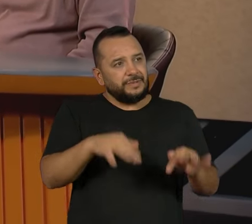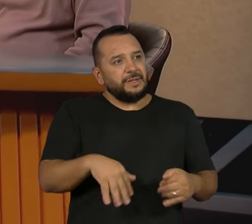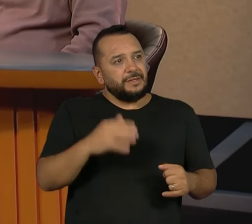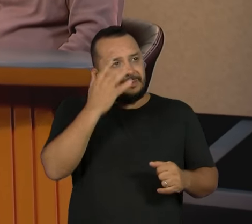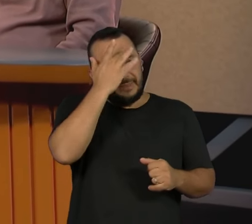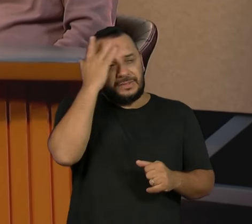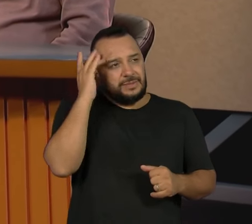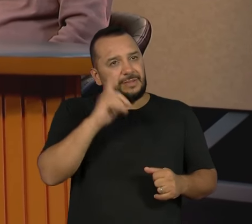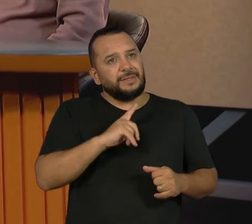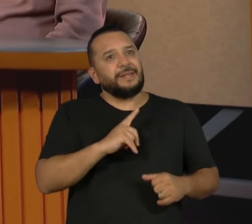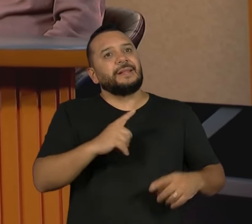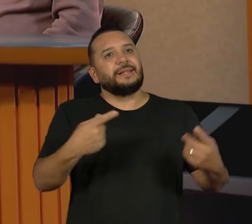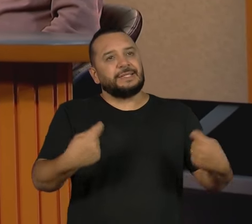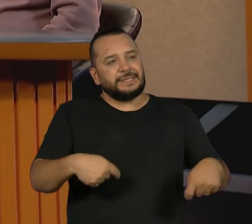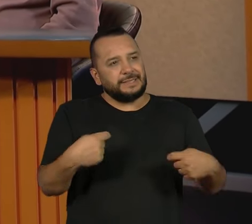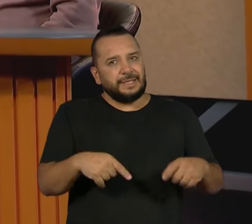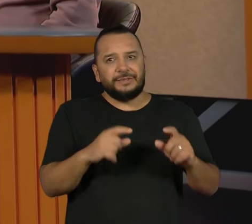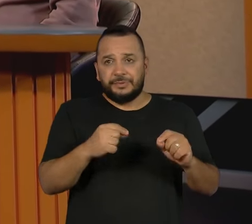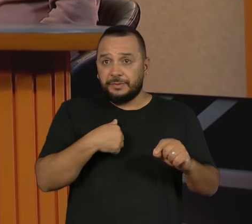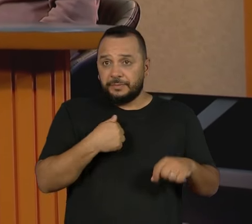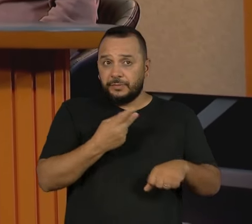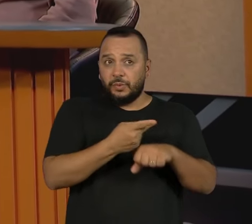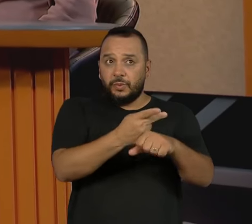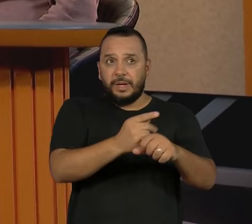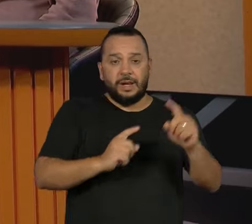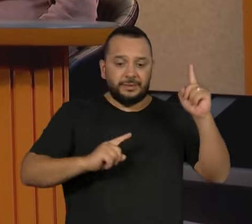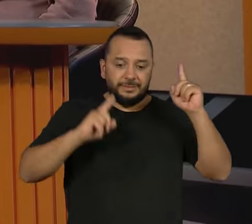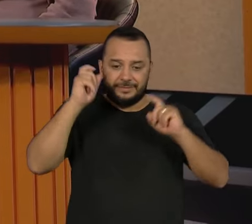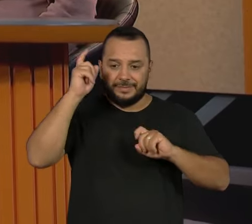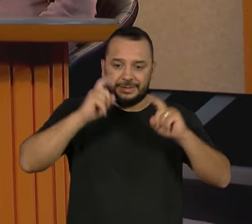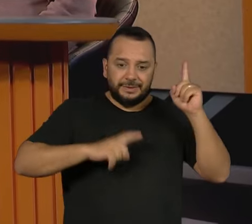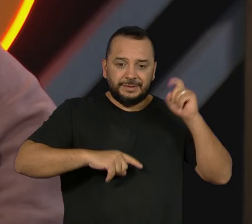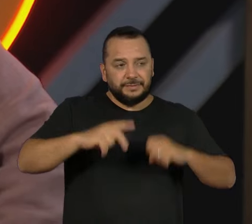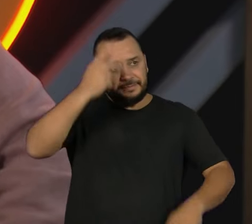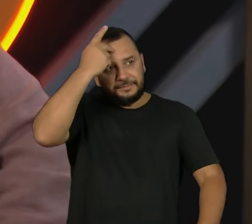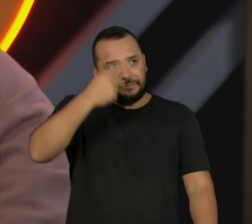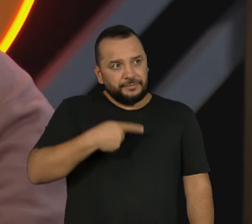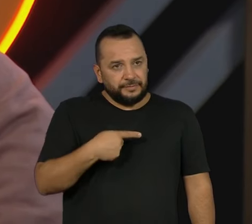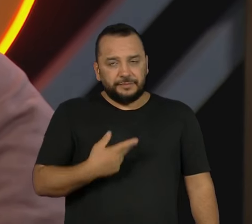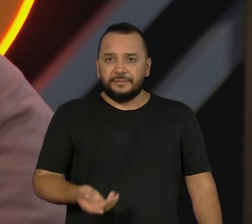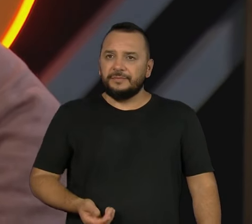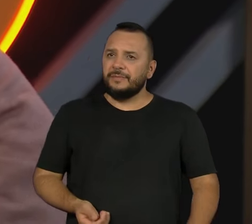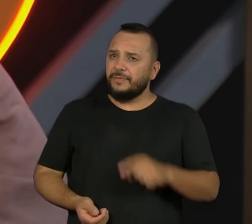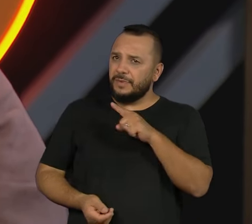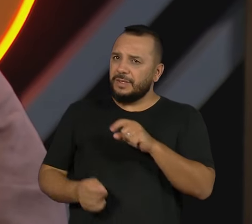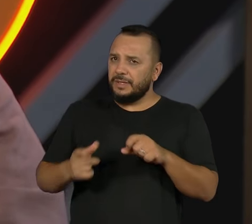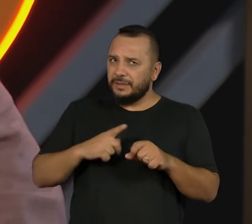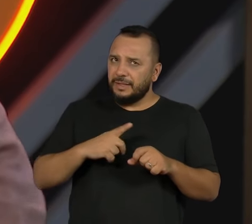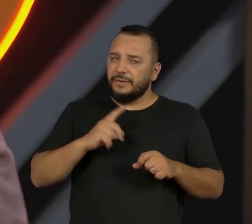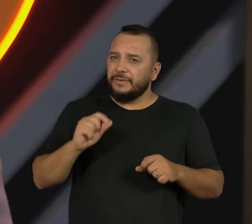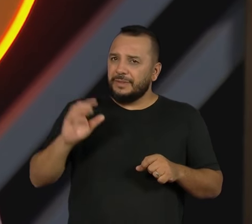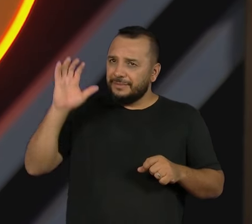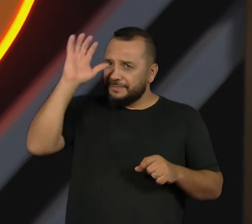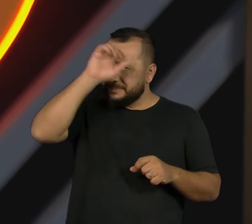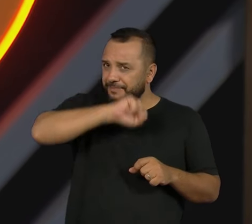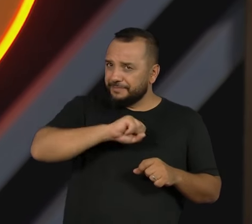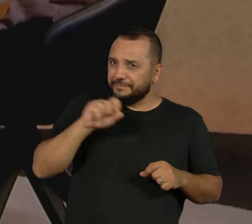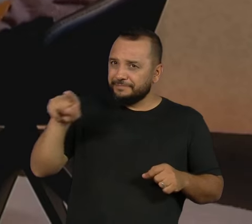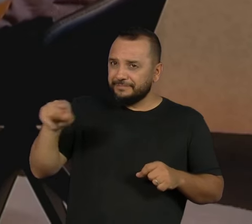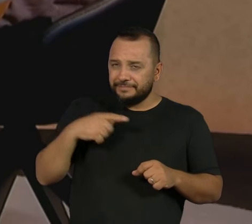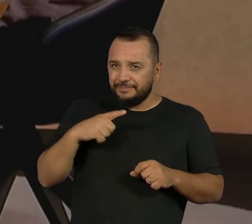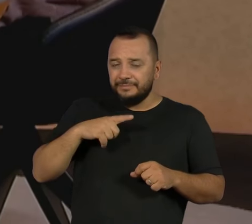muita necessidade de procurar expressões mais individuais. Você teve uma formação com